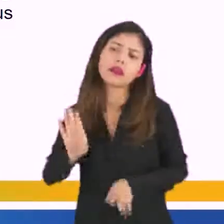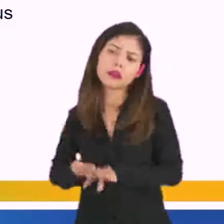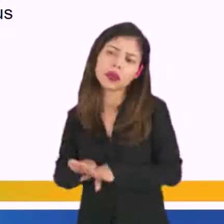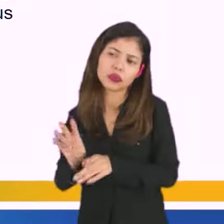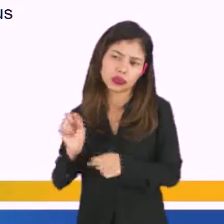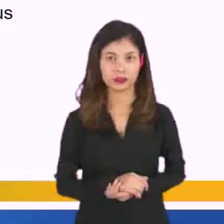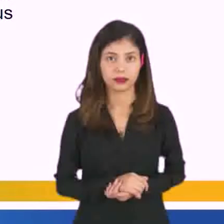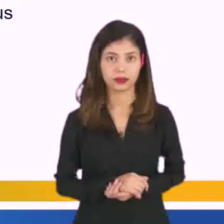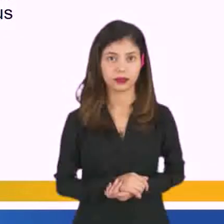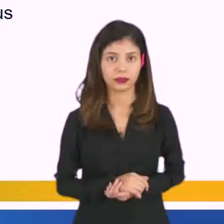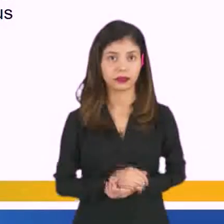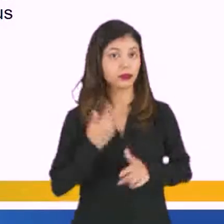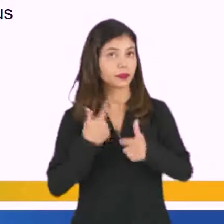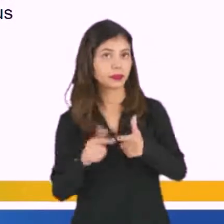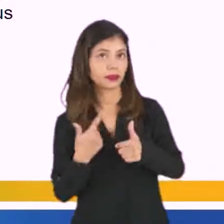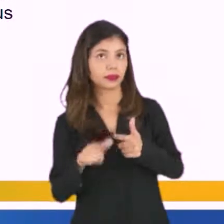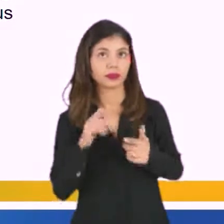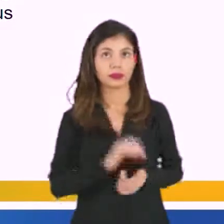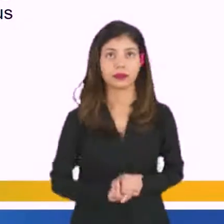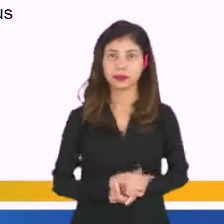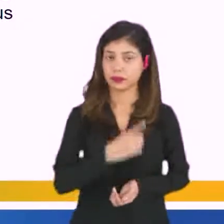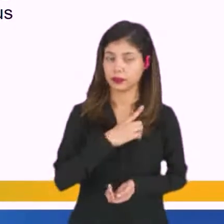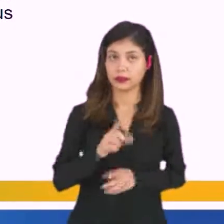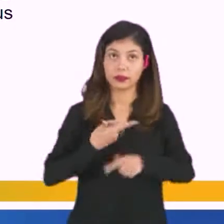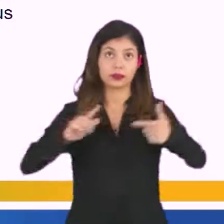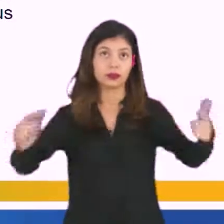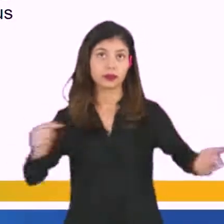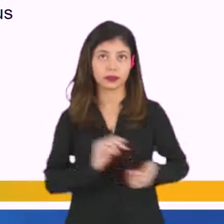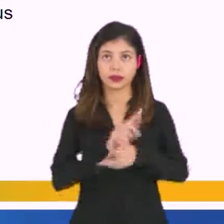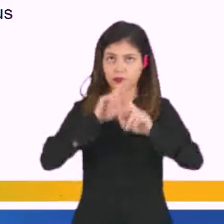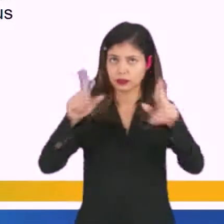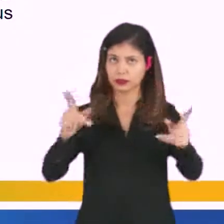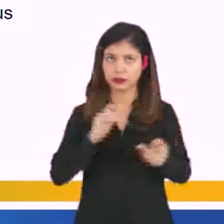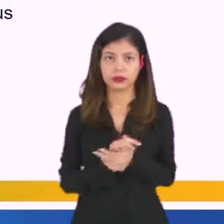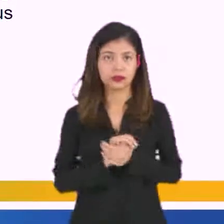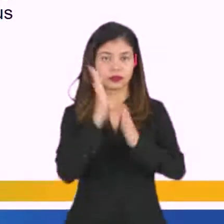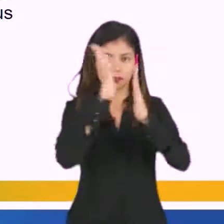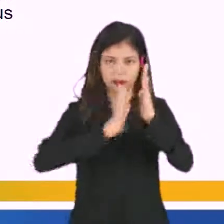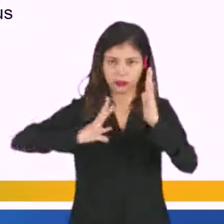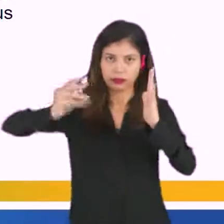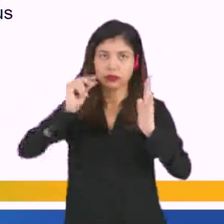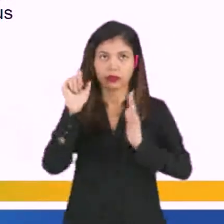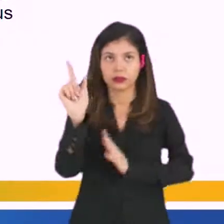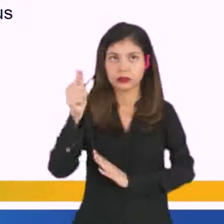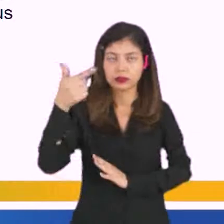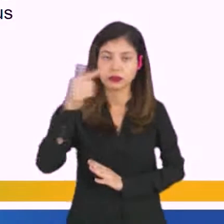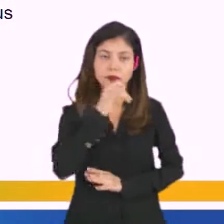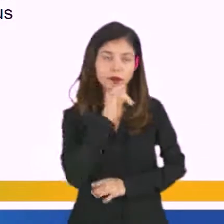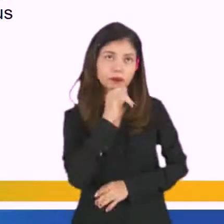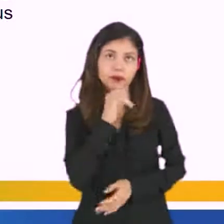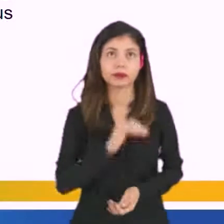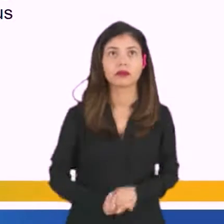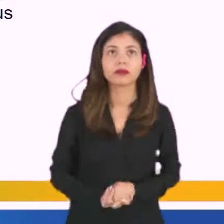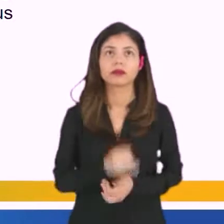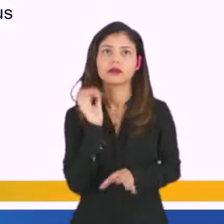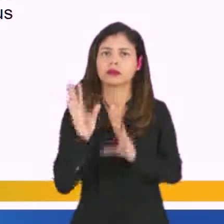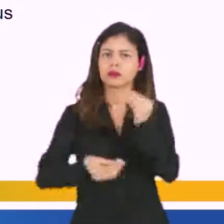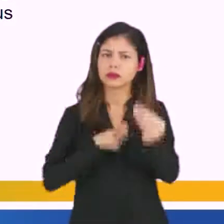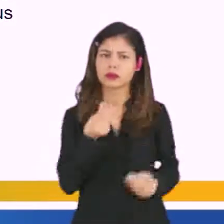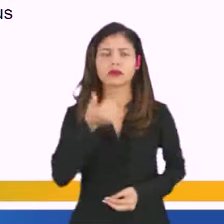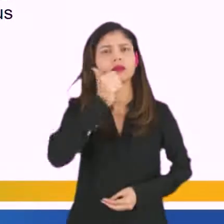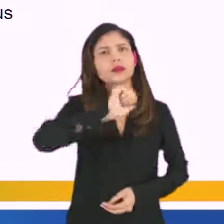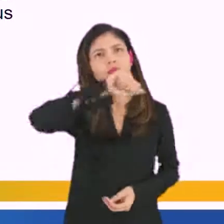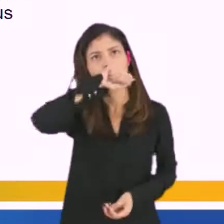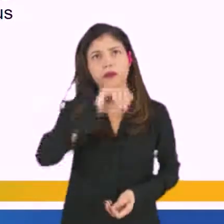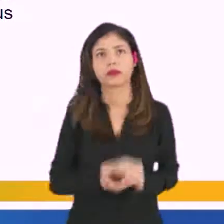faria? O problema é que existe uma grande diferença entre se espelhar, por exemplo, na forma como